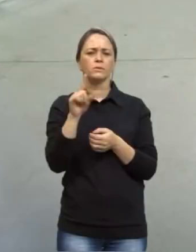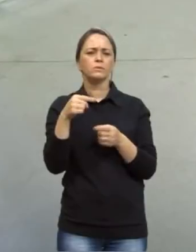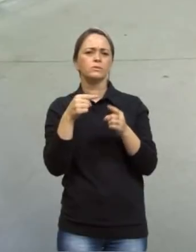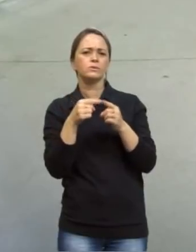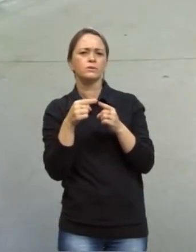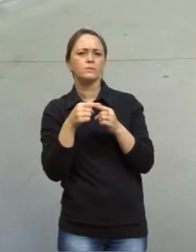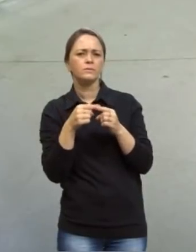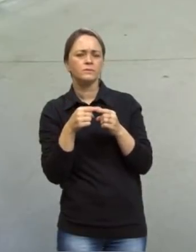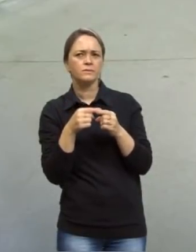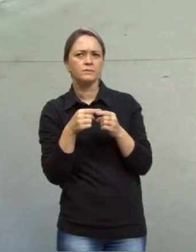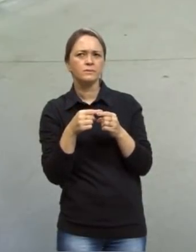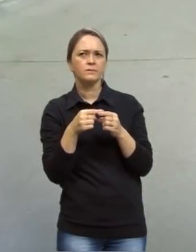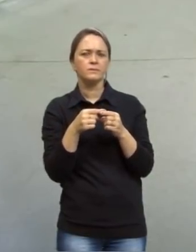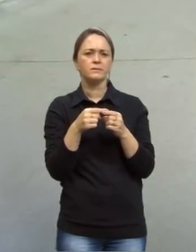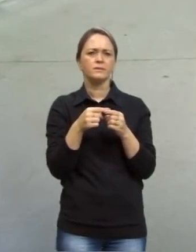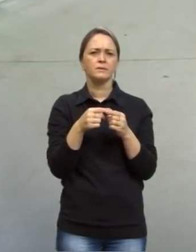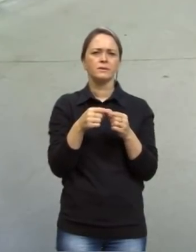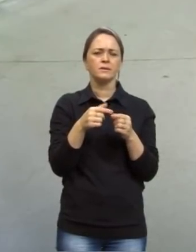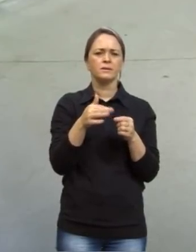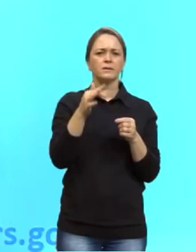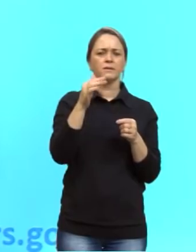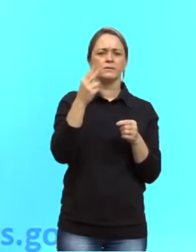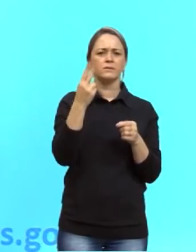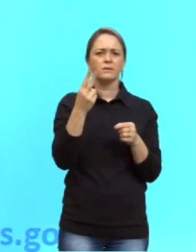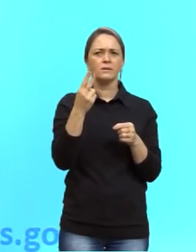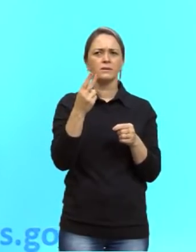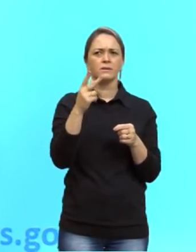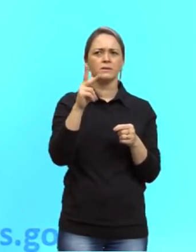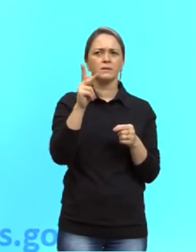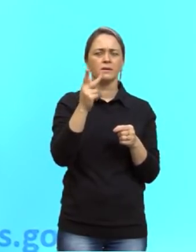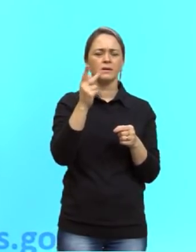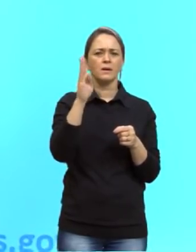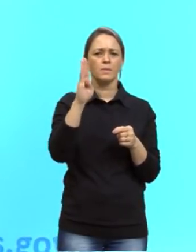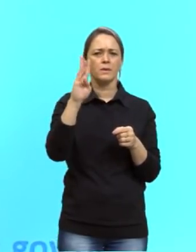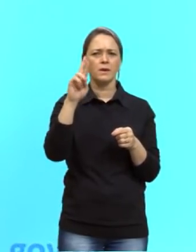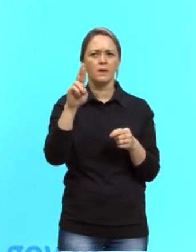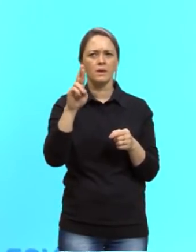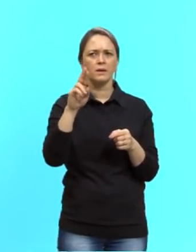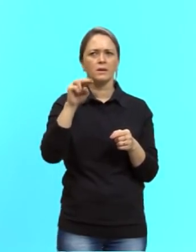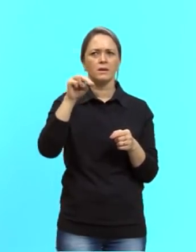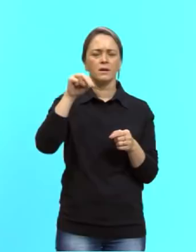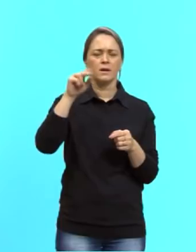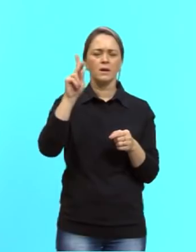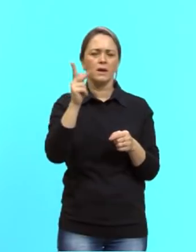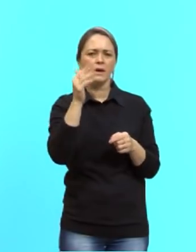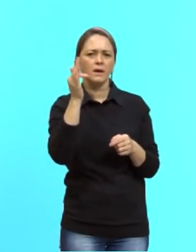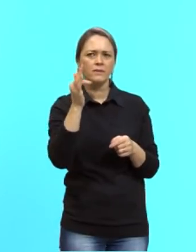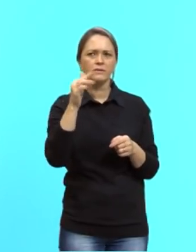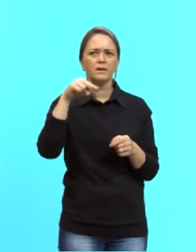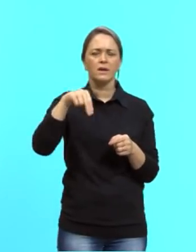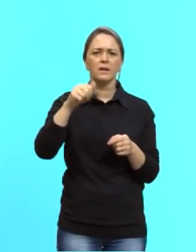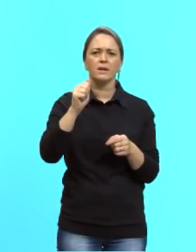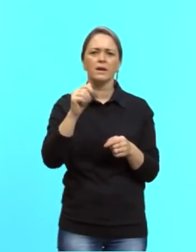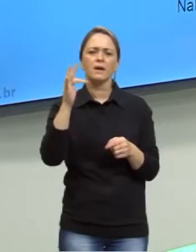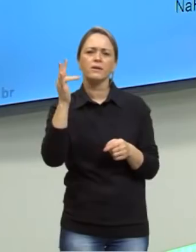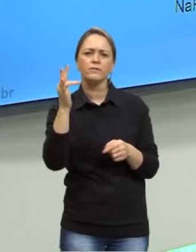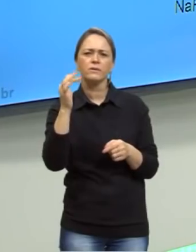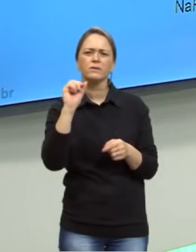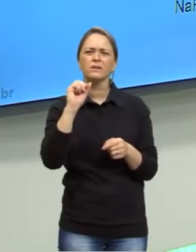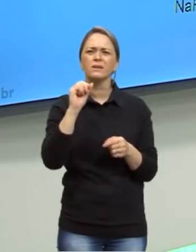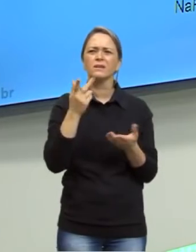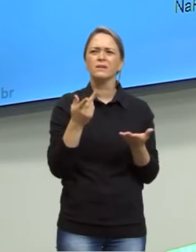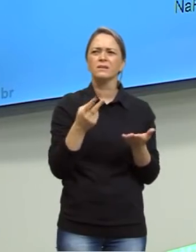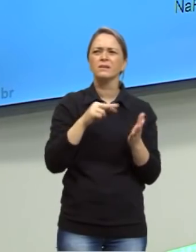ligações f2 hbr hf e n e n a f o que que